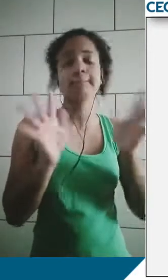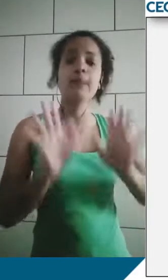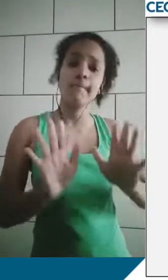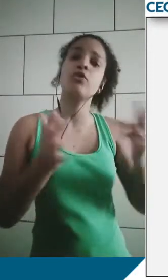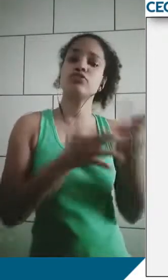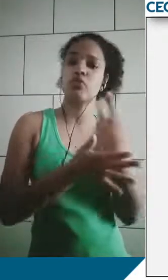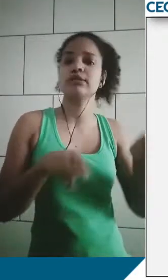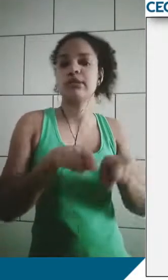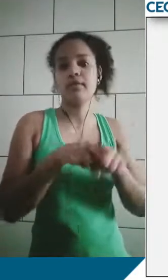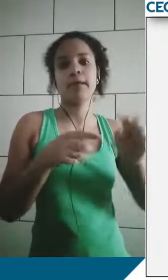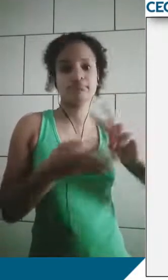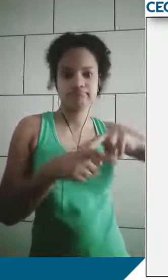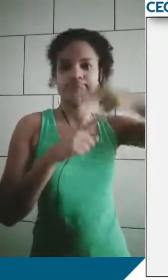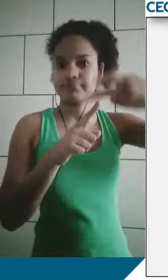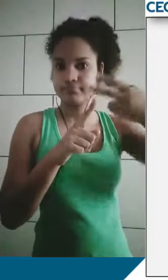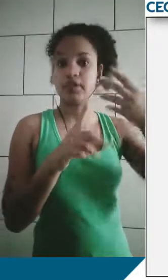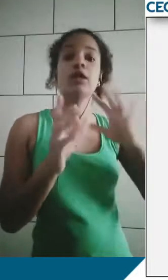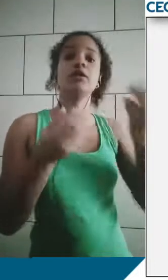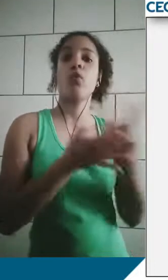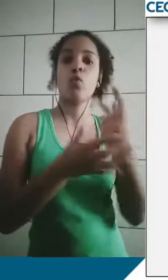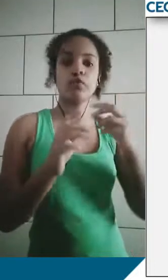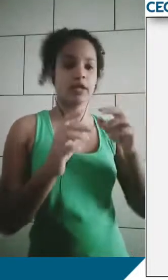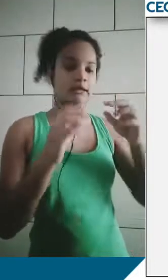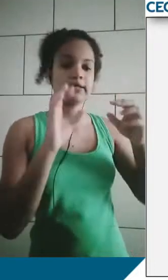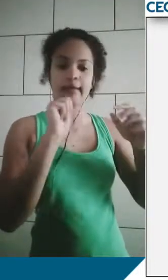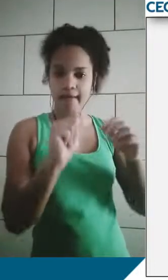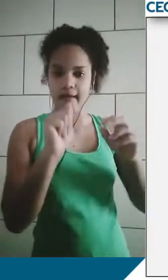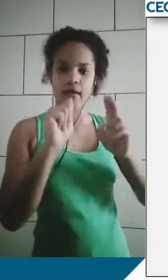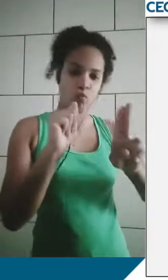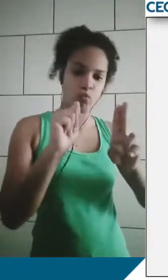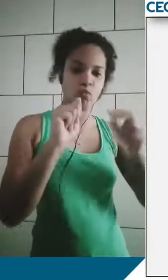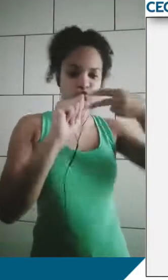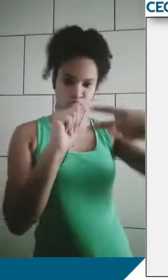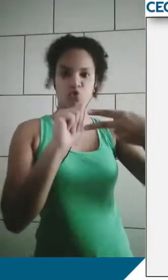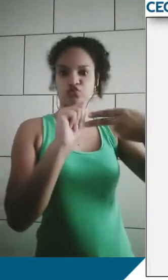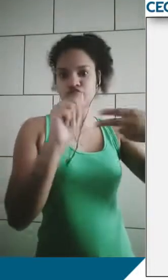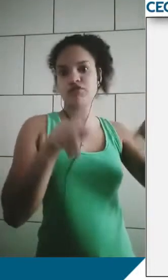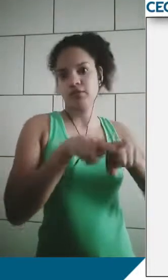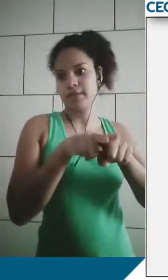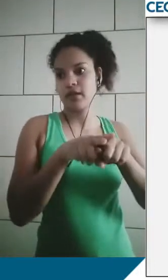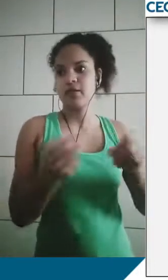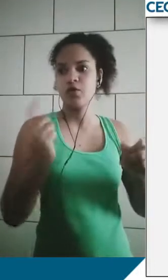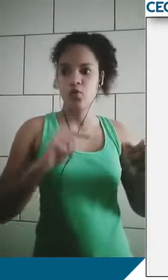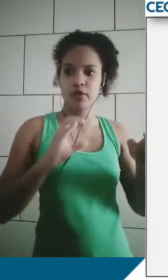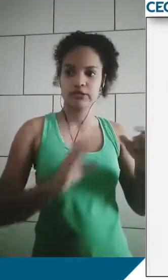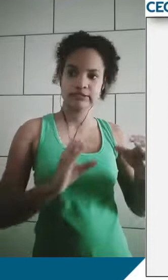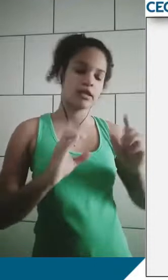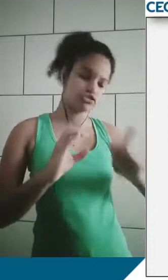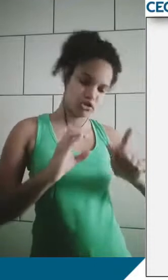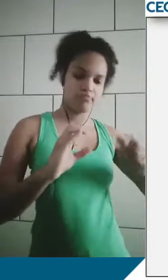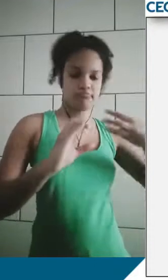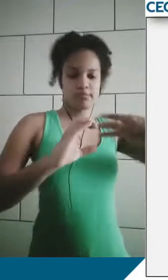nessa molécula, e aí vale essa relação entre as bases nitrogenadas. Mas vamos ao processo de